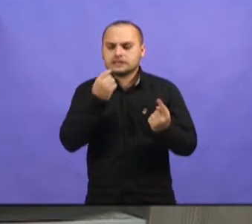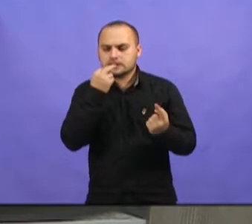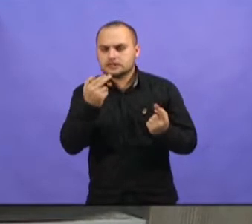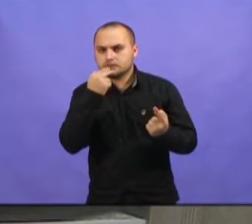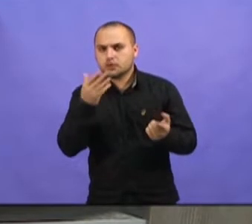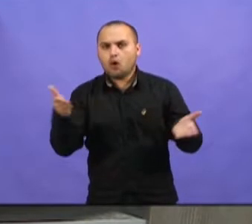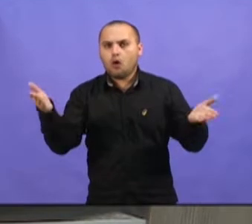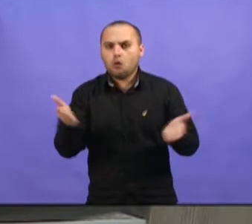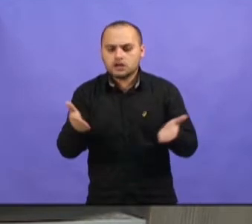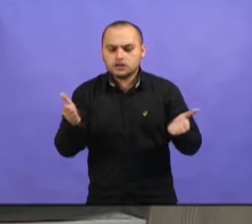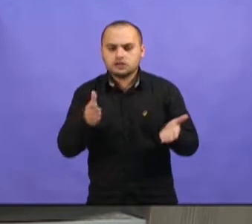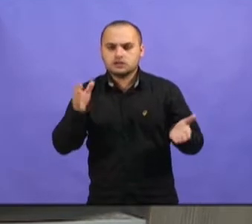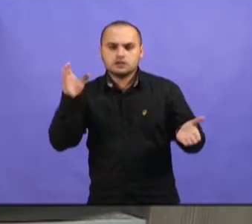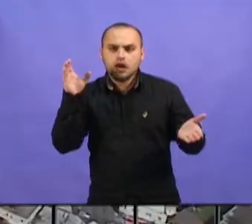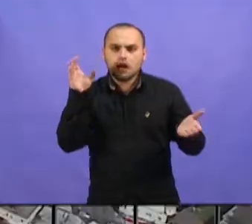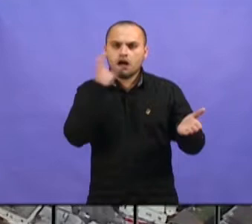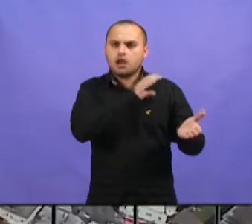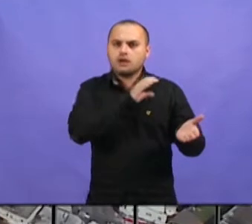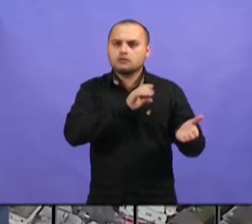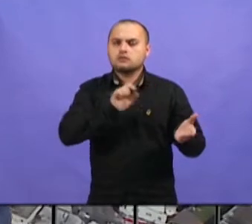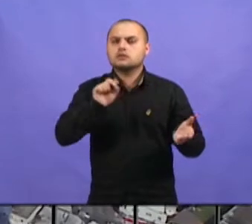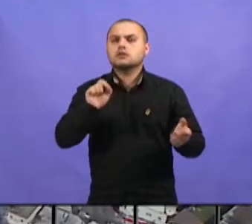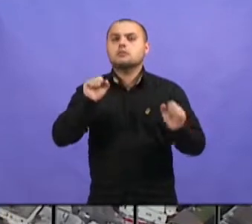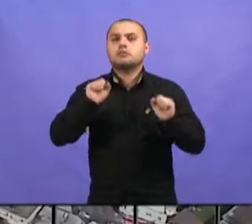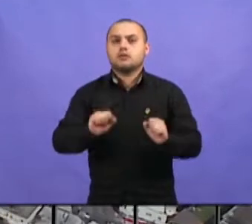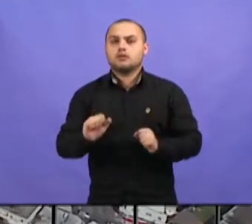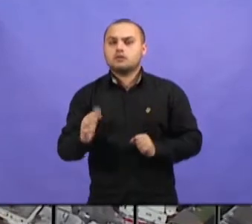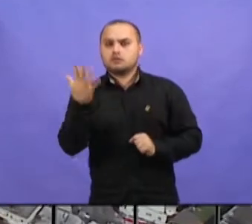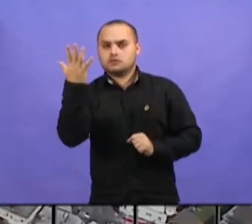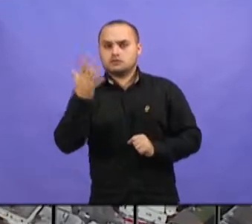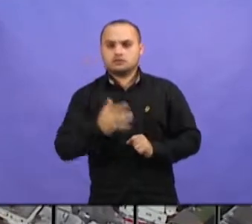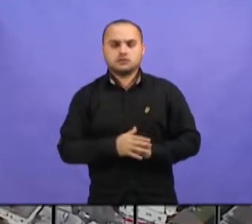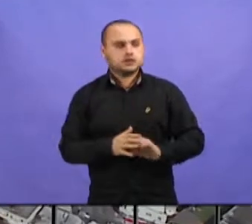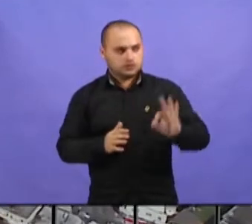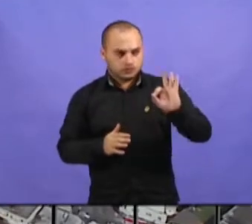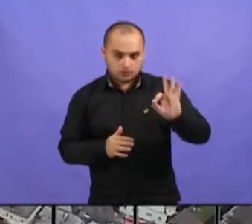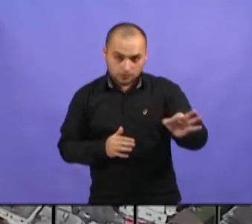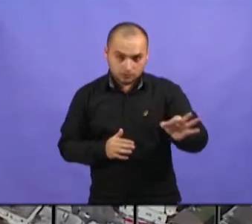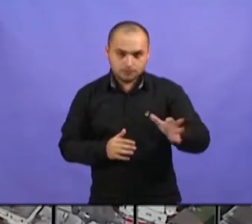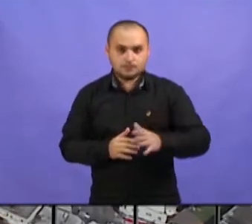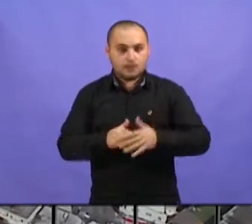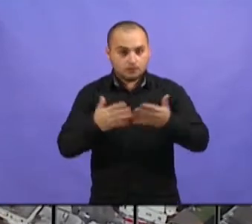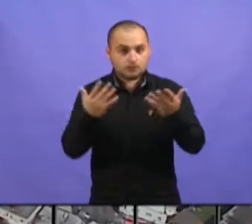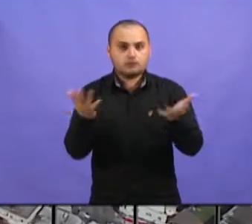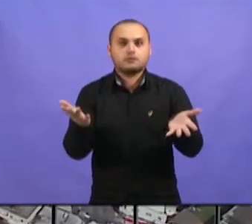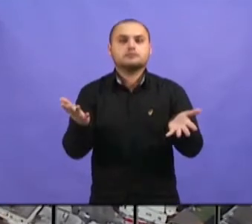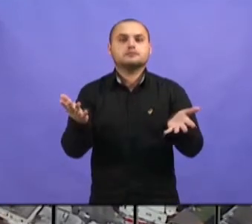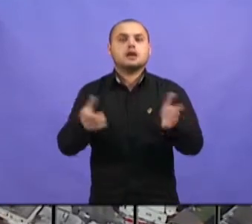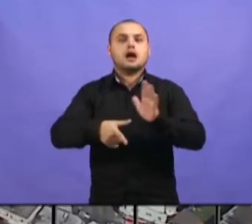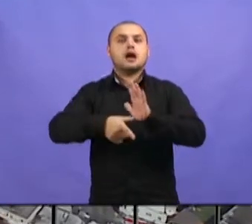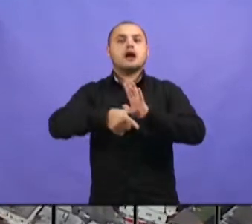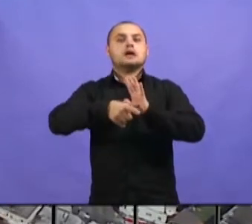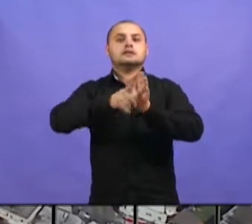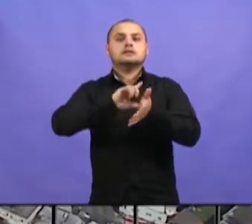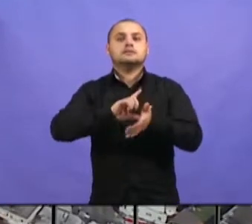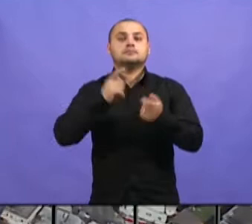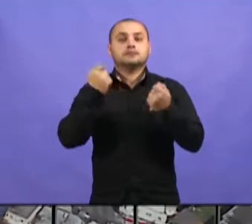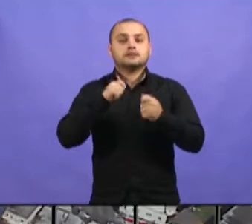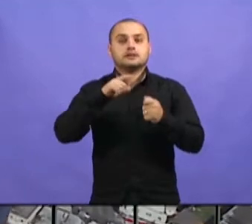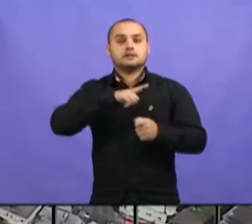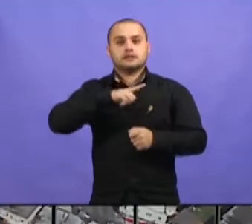no tratamento? Certo. Então, voltamos a reforçar o diagnóstico precoce, porque essa coisa